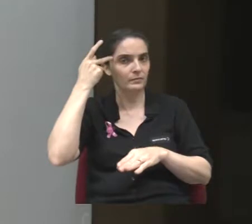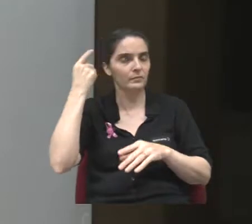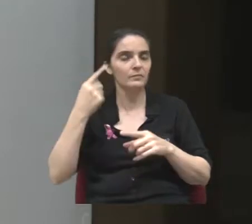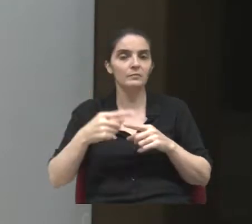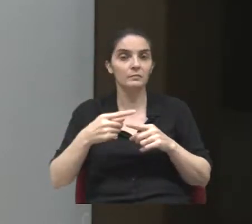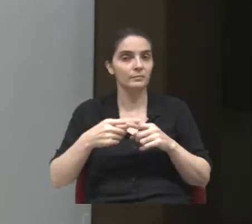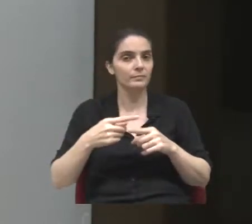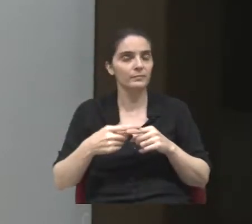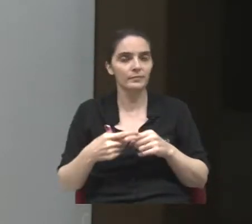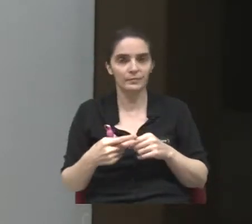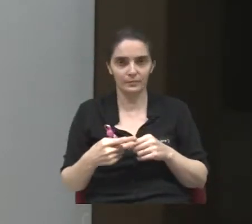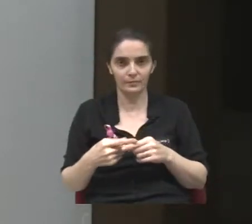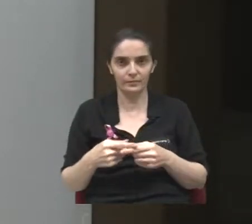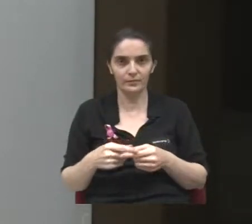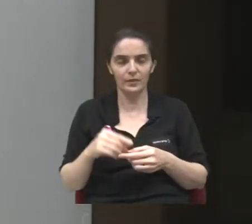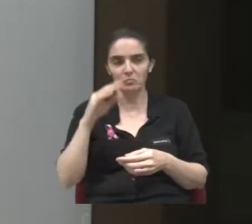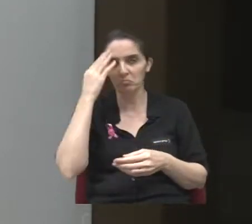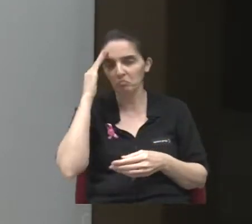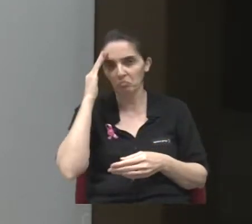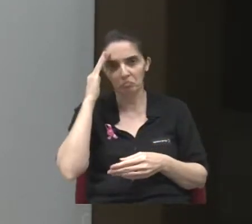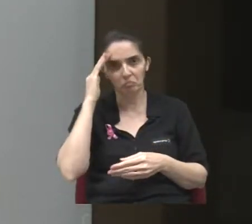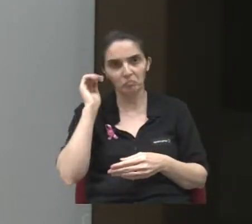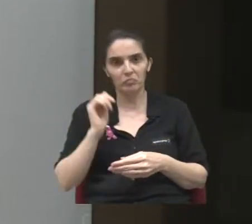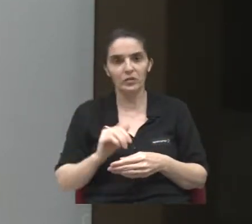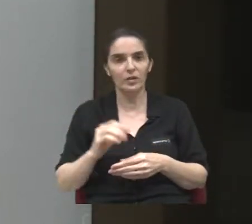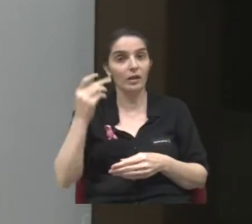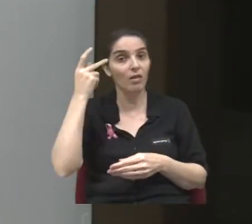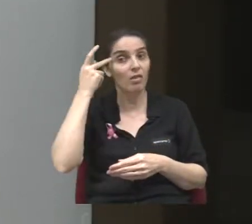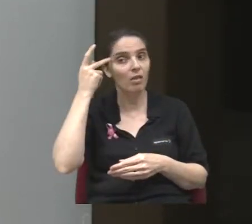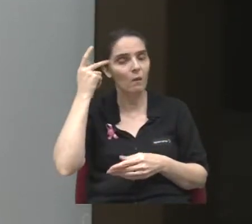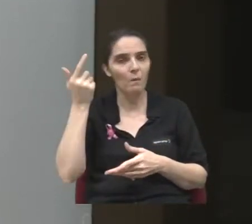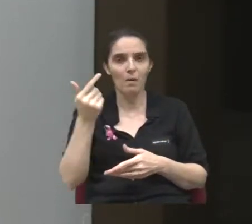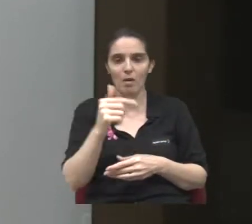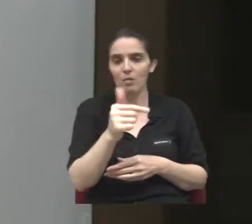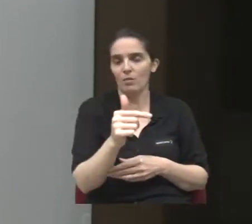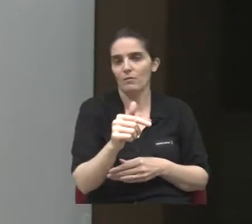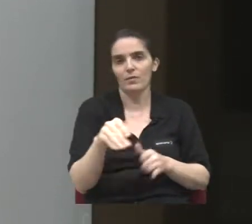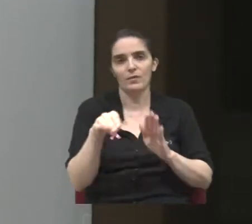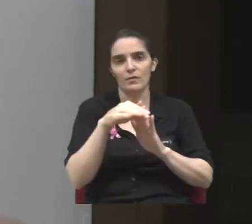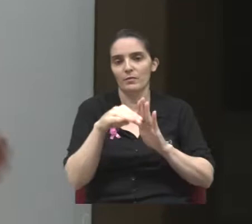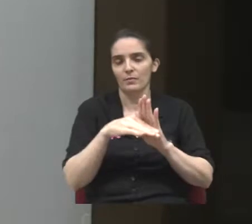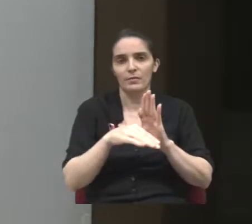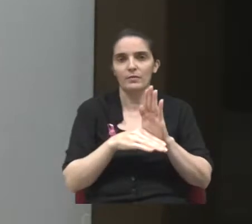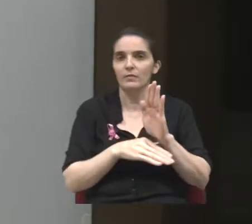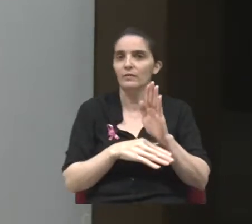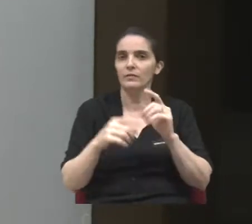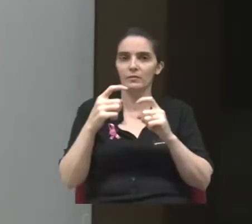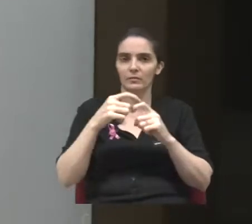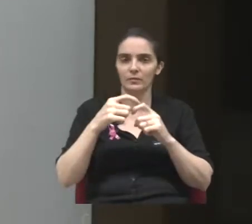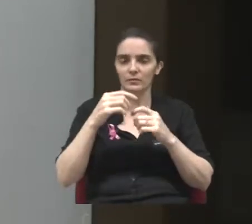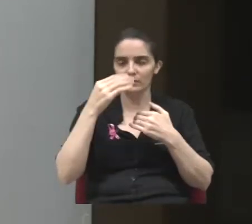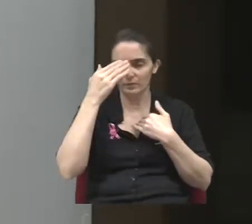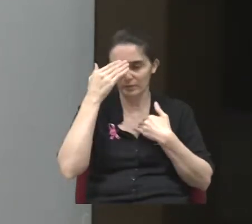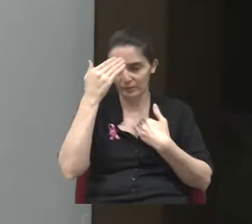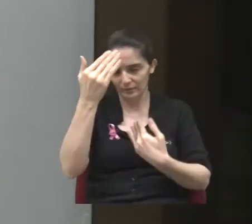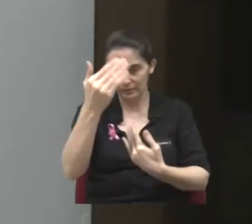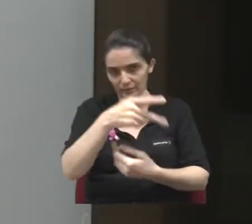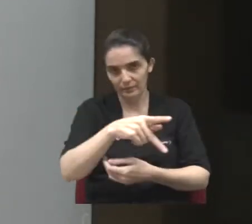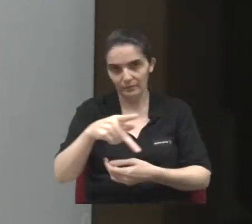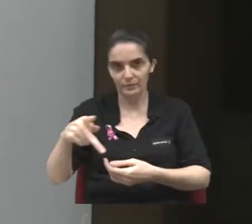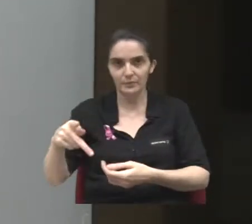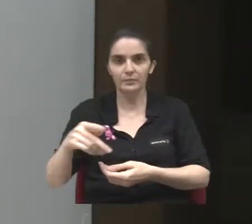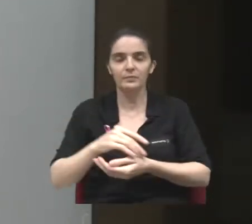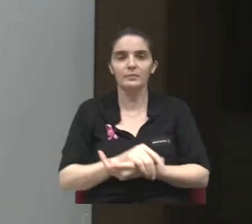pelo que entendi, não é mais agraciado dentro dessa esfera federal. Obrigada, presidente. Obrigada, vereadora